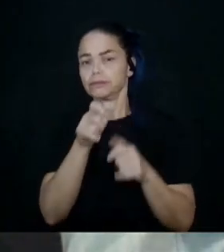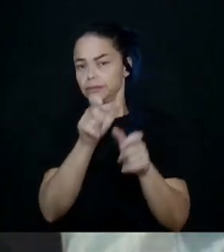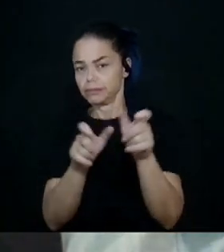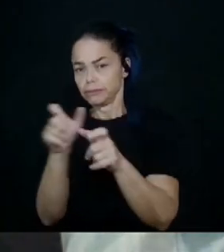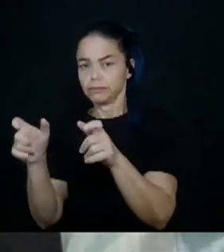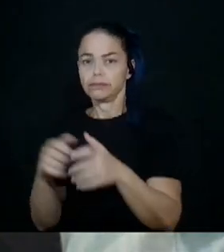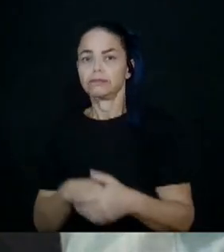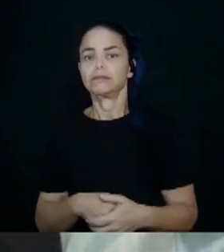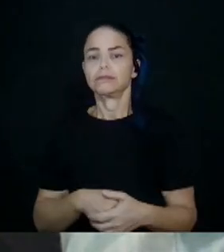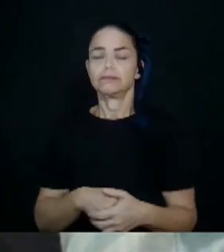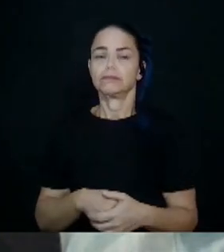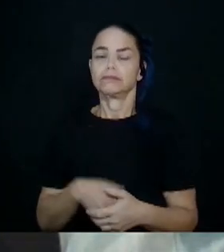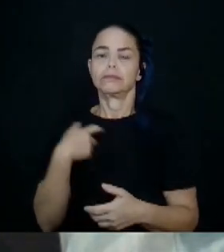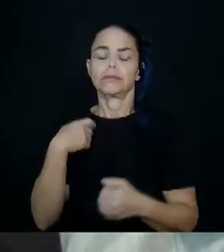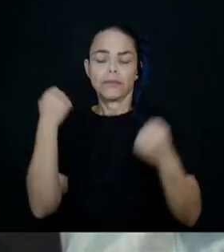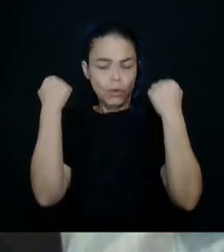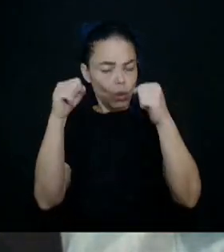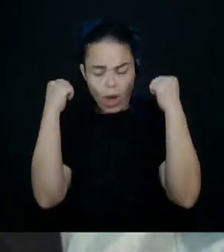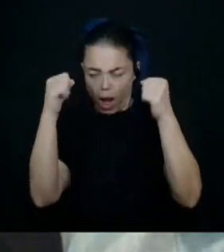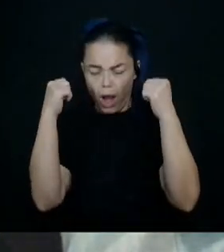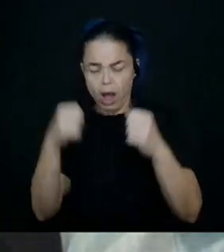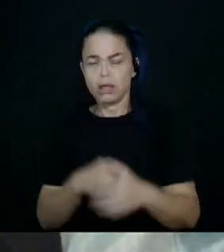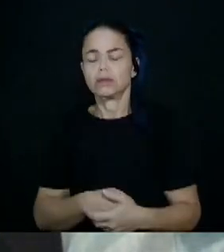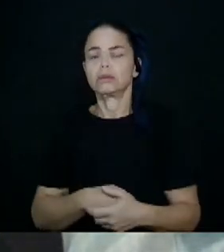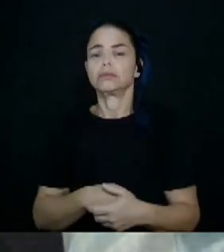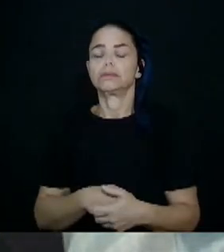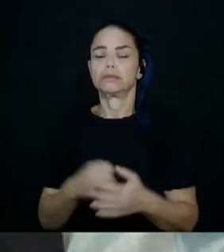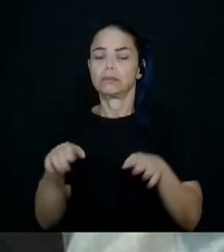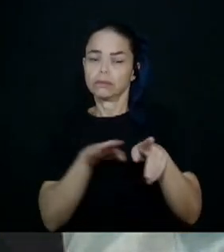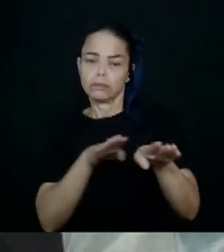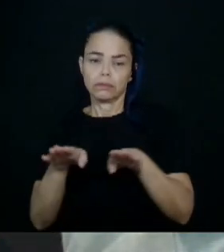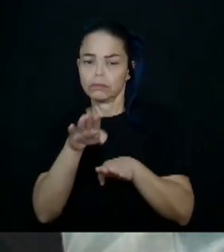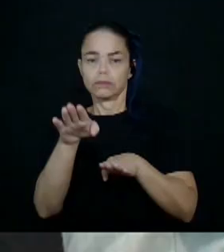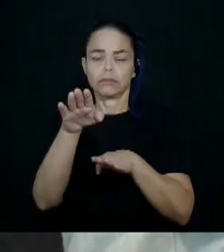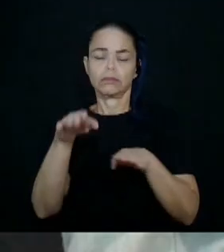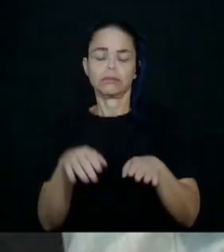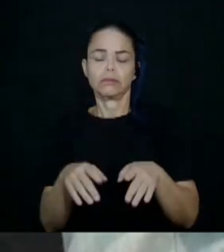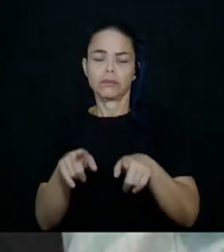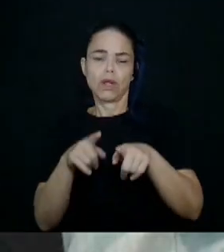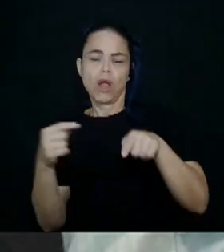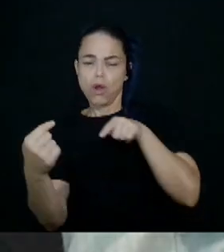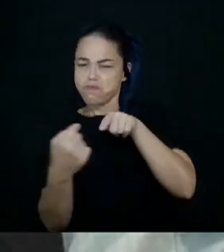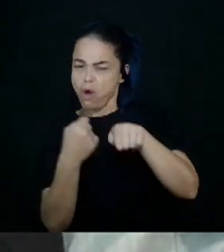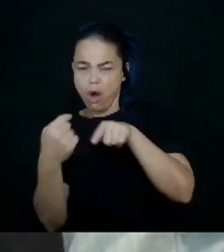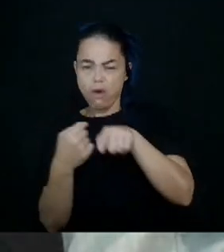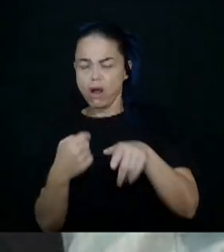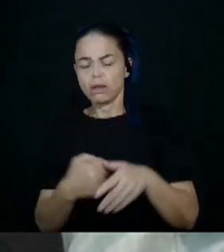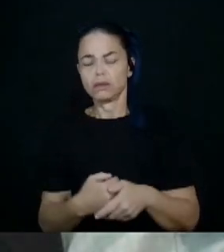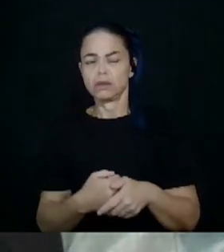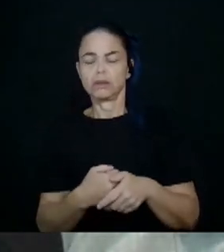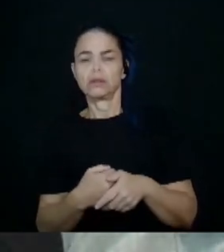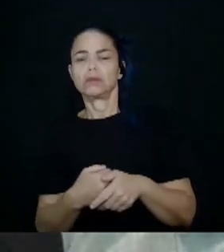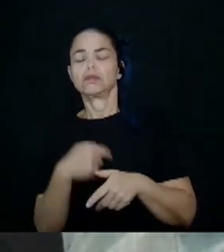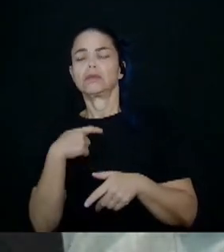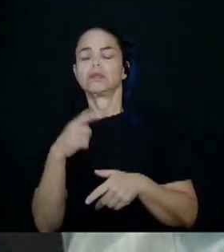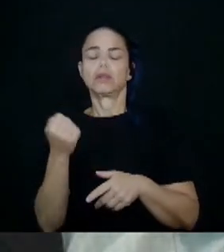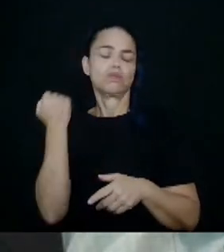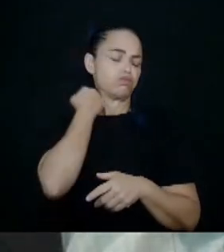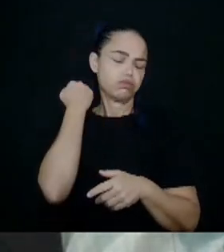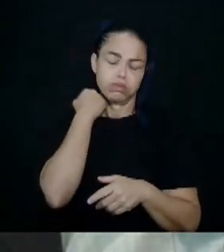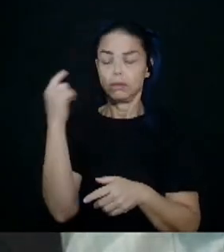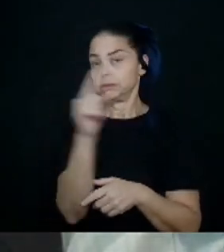ter uma reação agressiva no trânsito. Então, não só aquelas pessoas explosivas ou aquelas pessoas que estão estressadas,